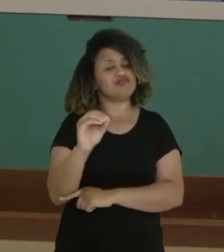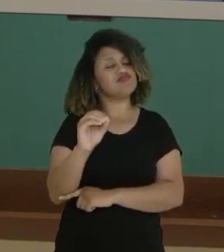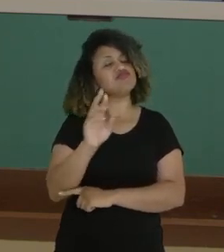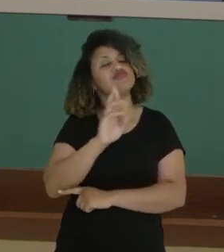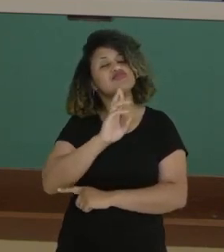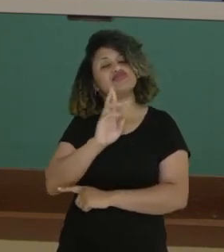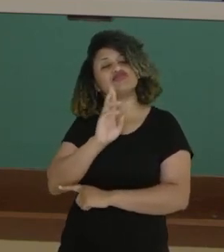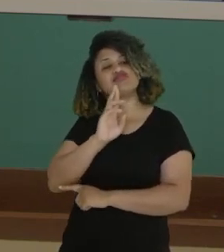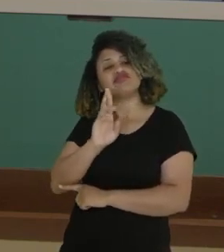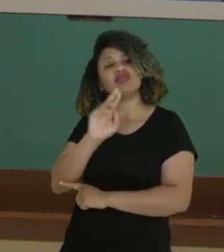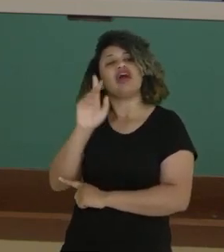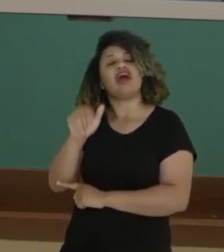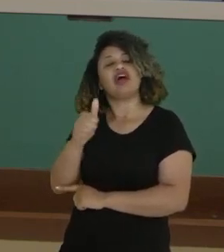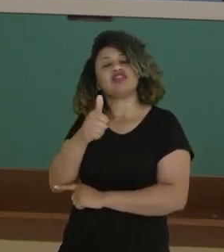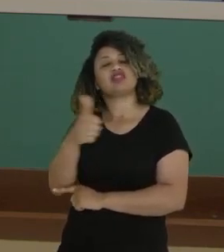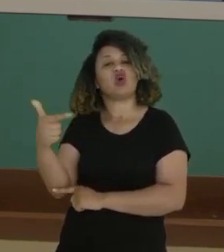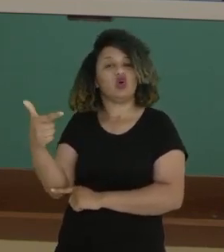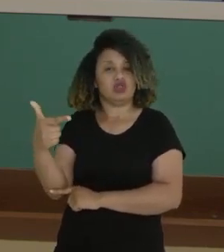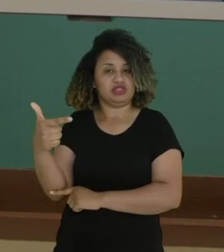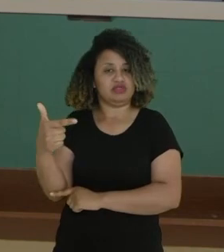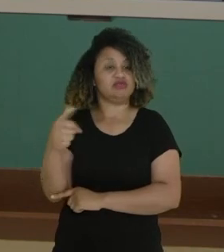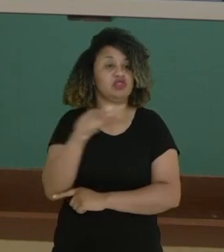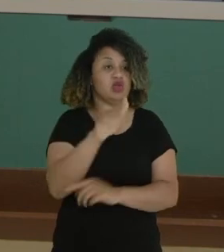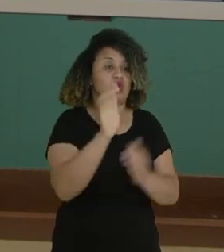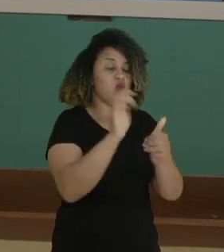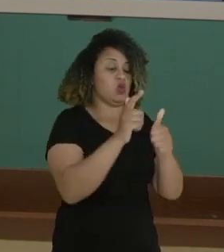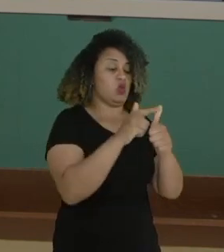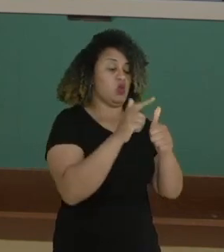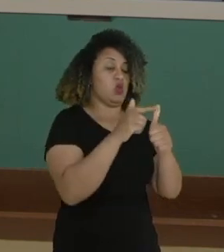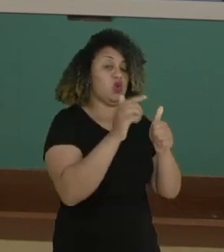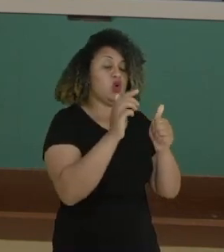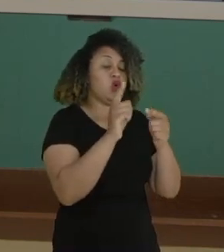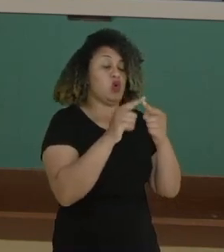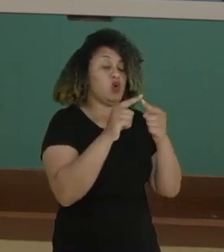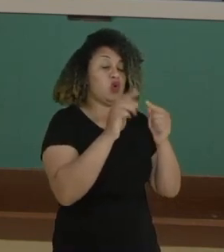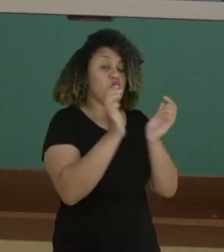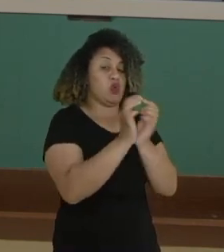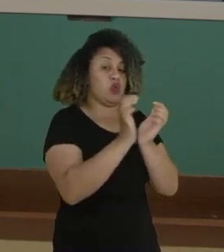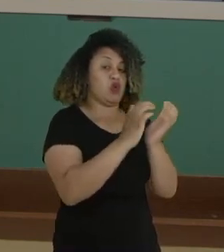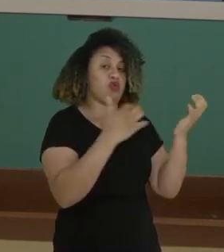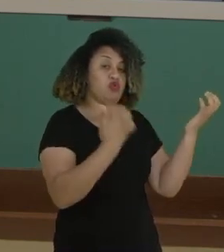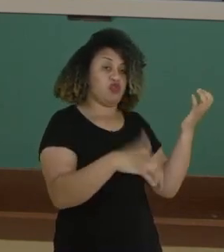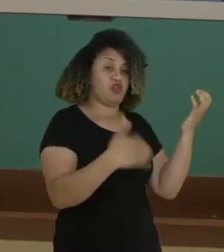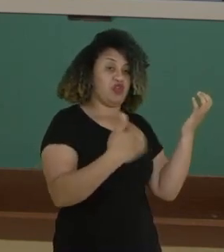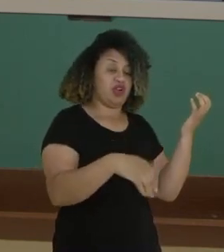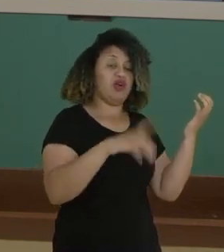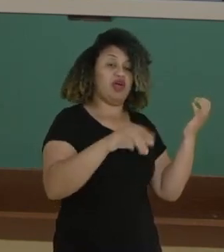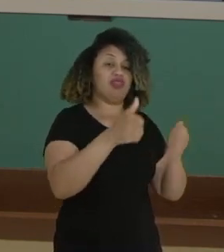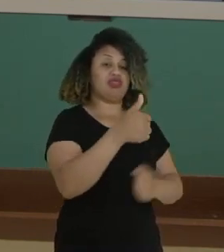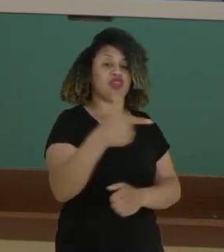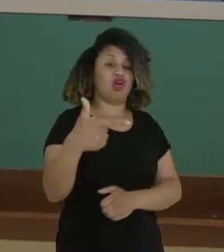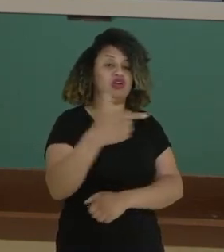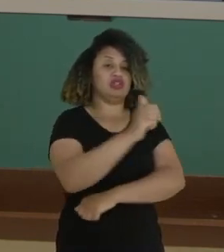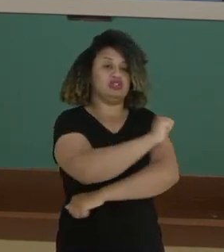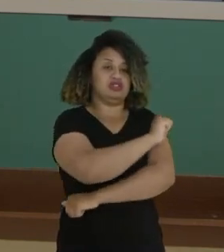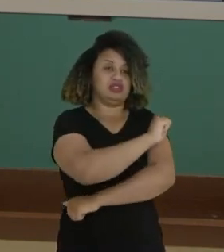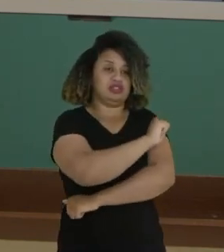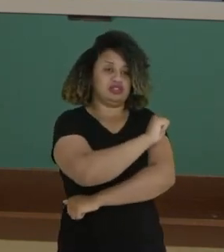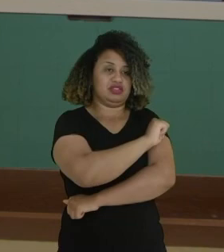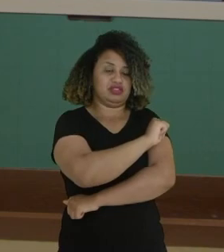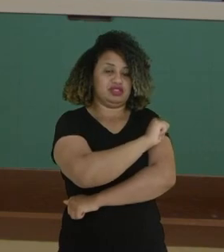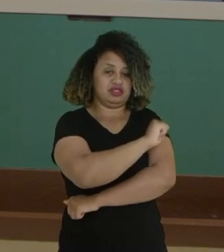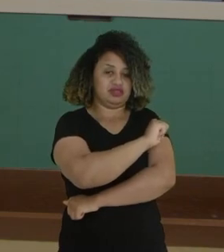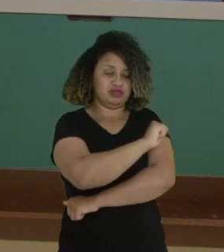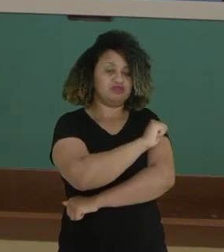eu vou multiplicar o 20 centésimos por 60. O 20 centésimos é 0,2. Então, 0,2